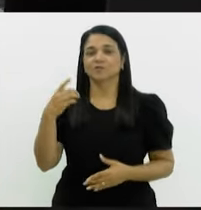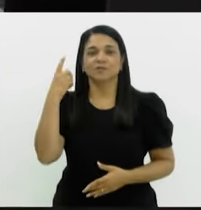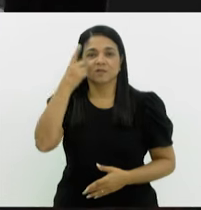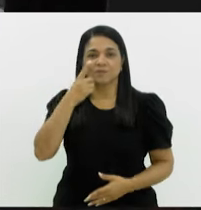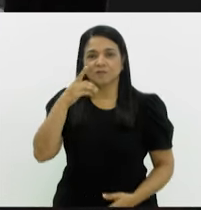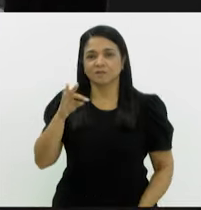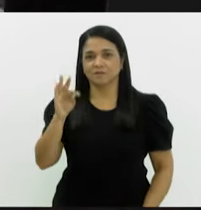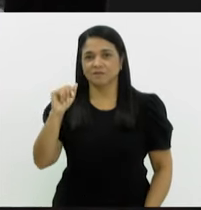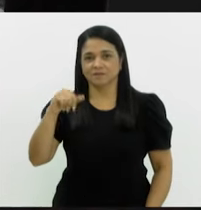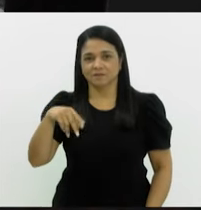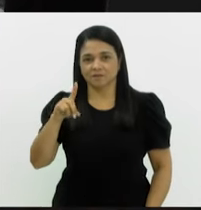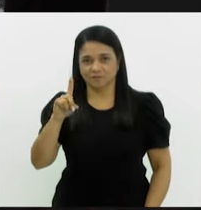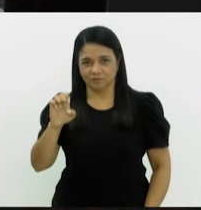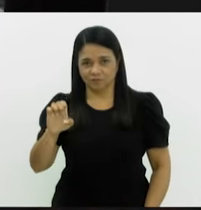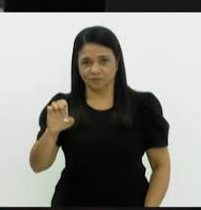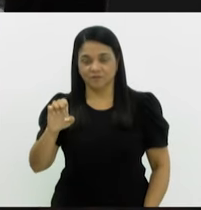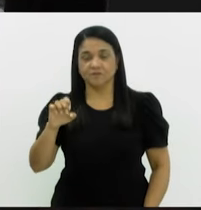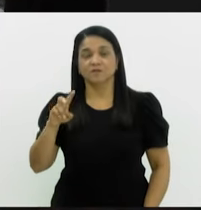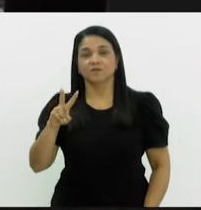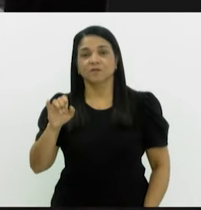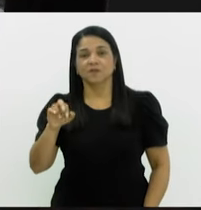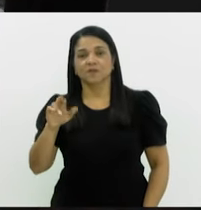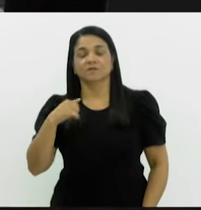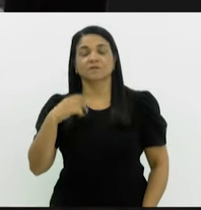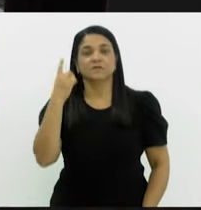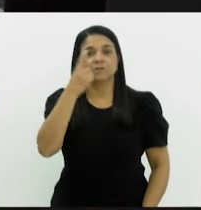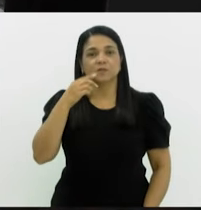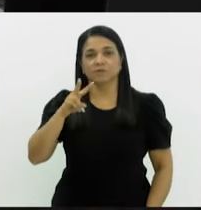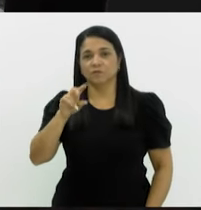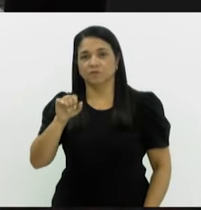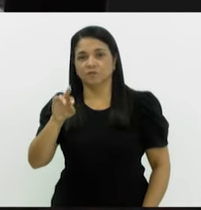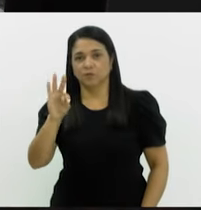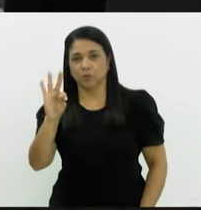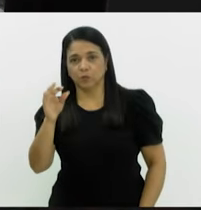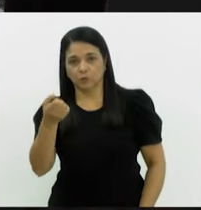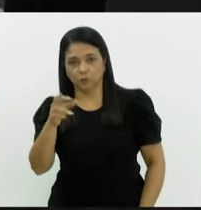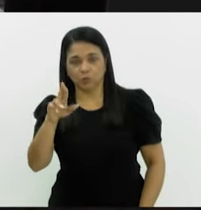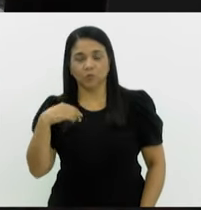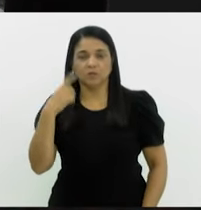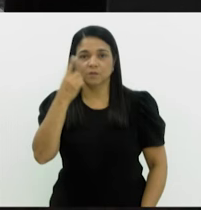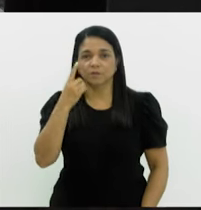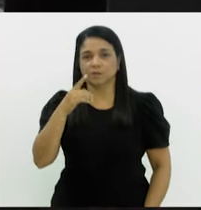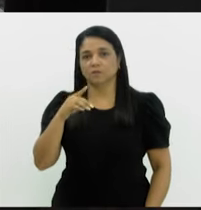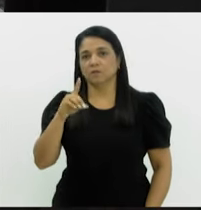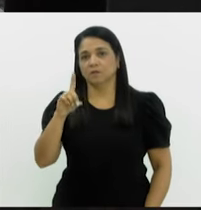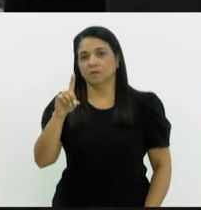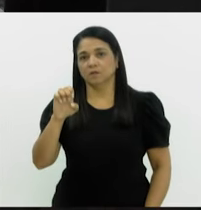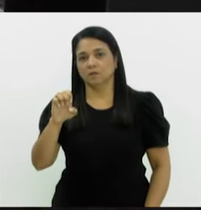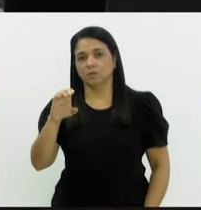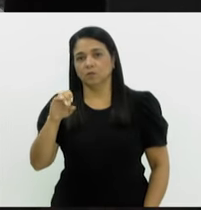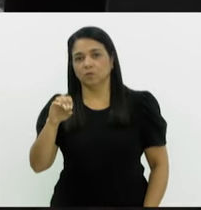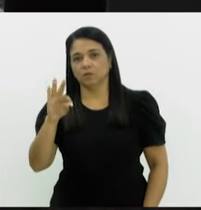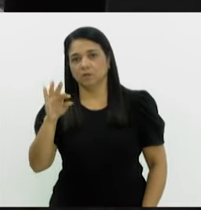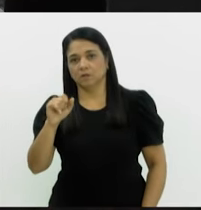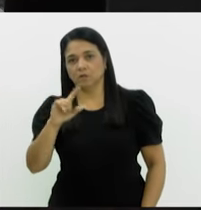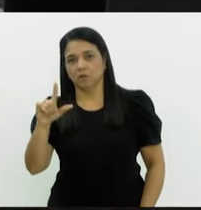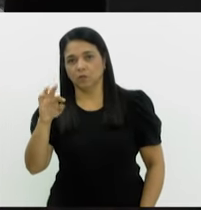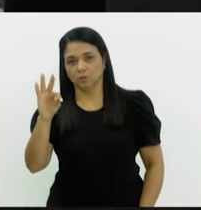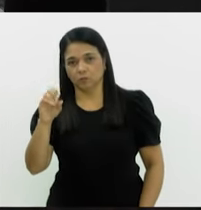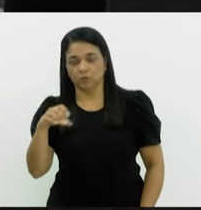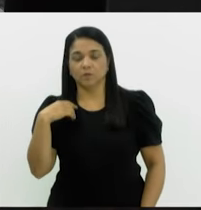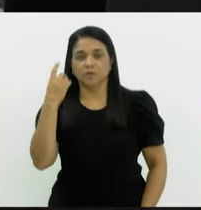Vieira, deputado Vitor Júnior, deputado doutor Deodalto, deputado Jair